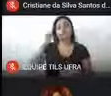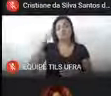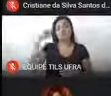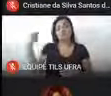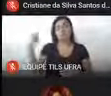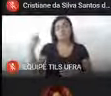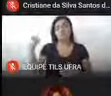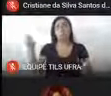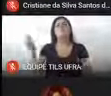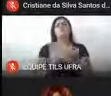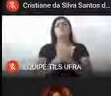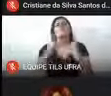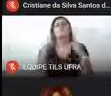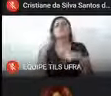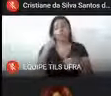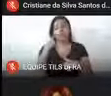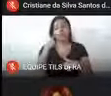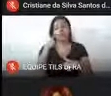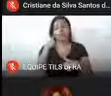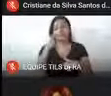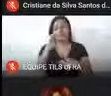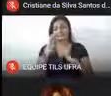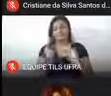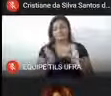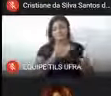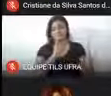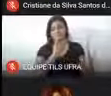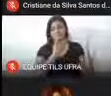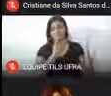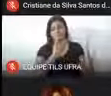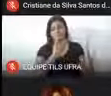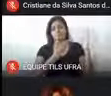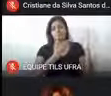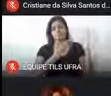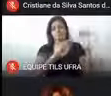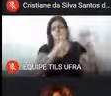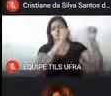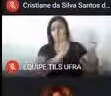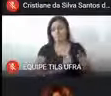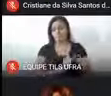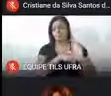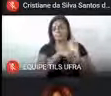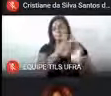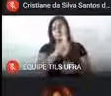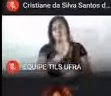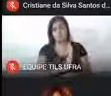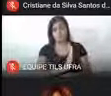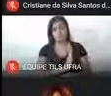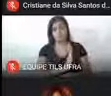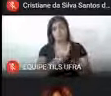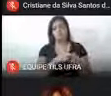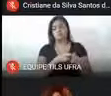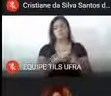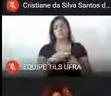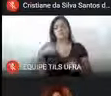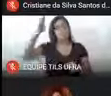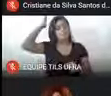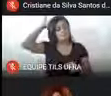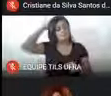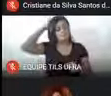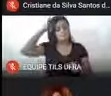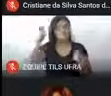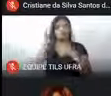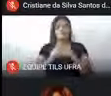aqui, mapa de localização, nós temos aqui o mapa do Brasil, o mapa do Pará e o Baixo Amazonas, a região pesquisada por